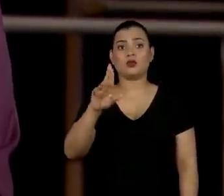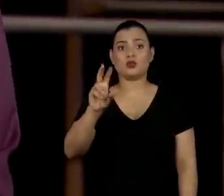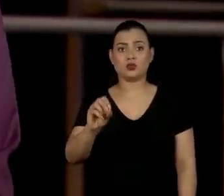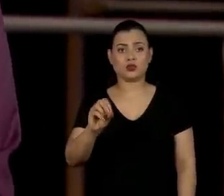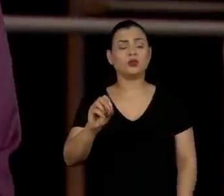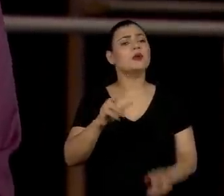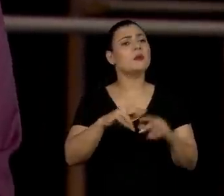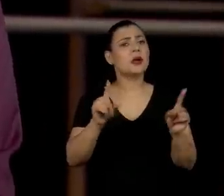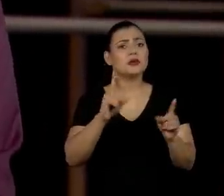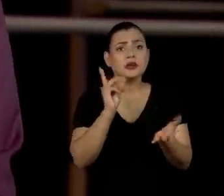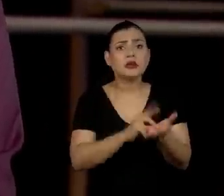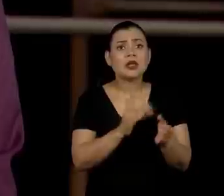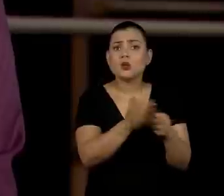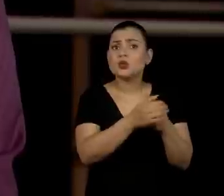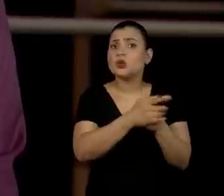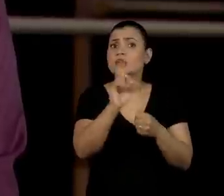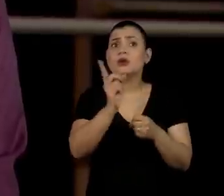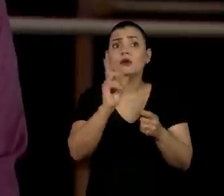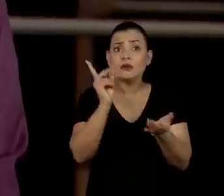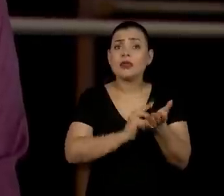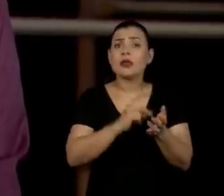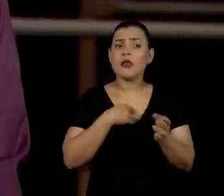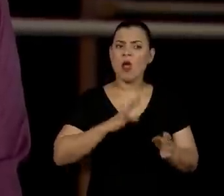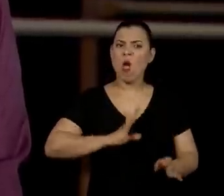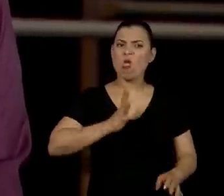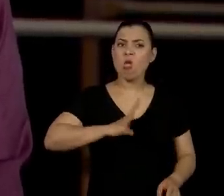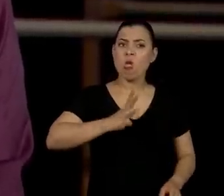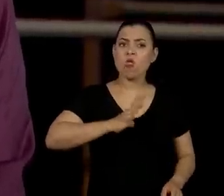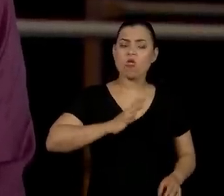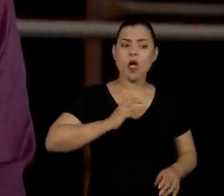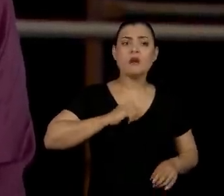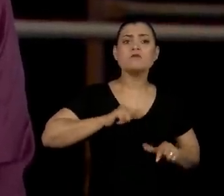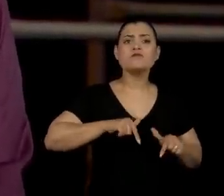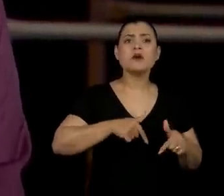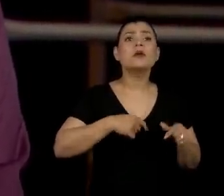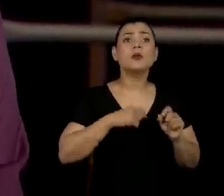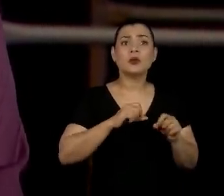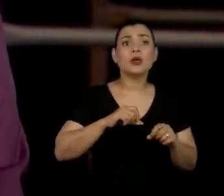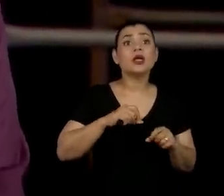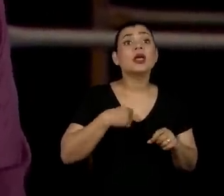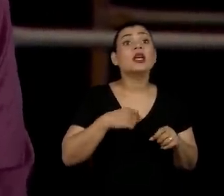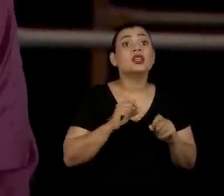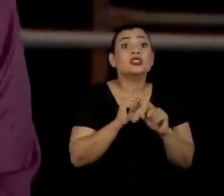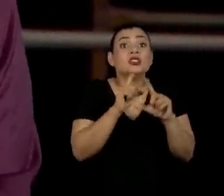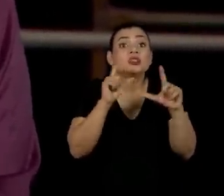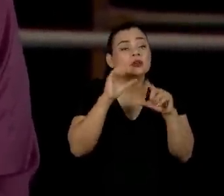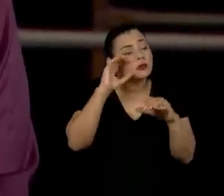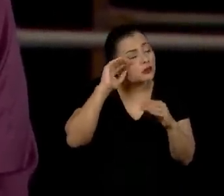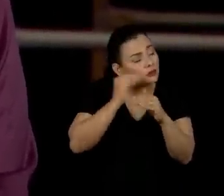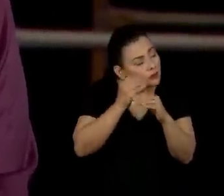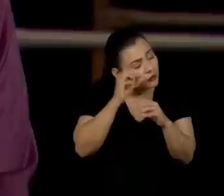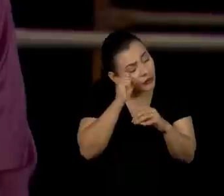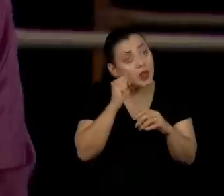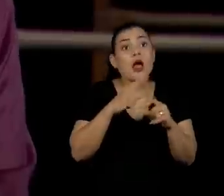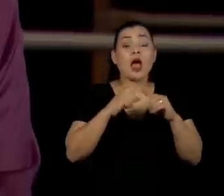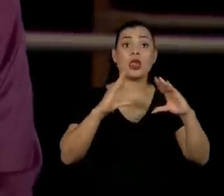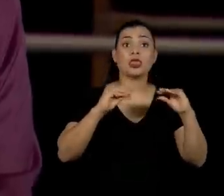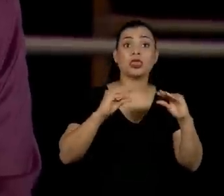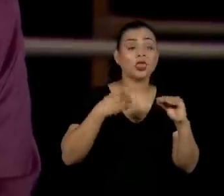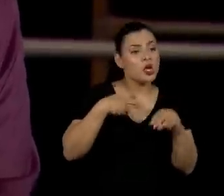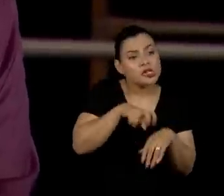não se escondia era bem atrevida de dia dormir a noite caçava ninguém capturava